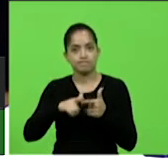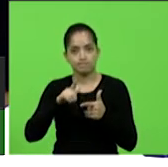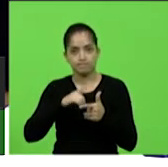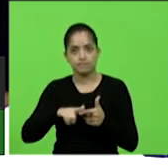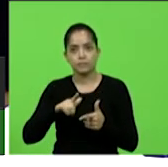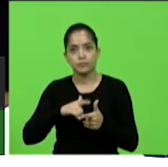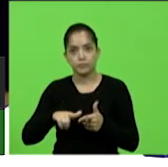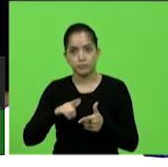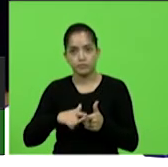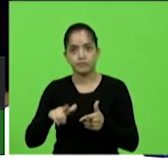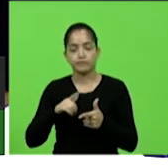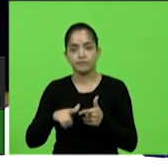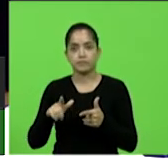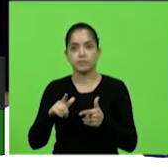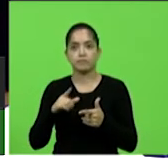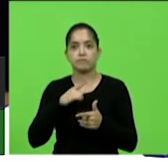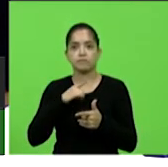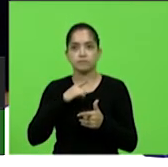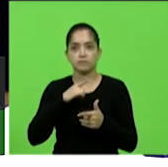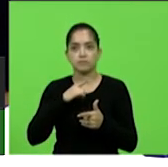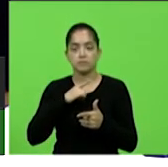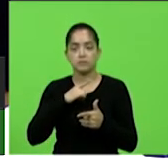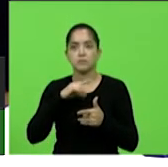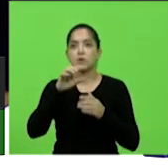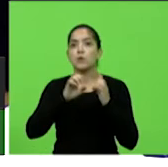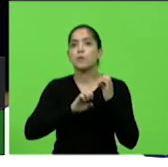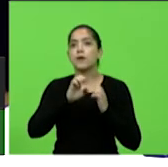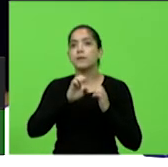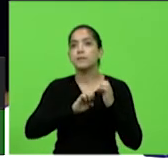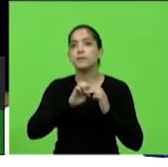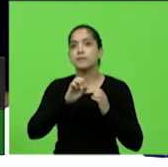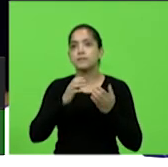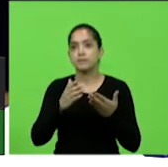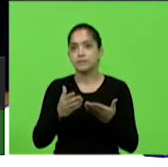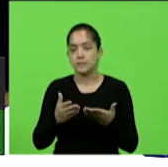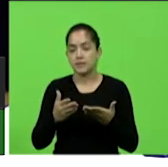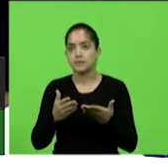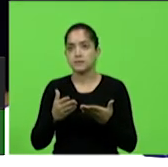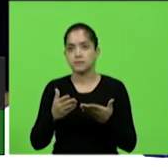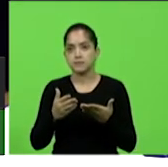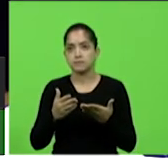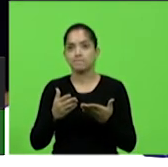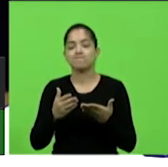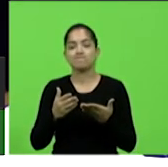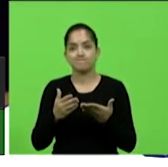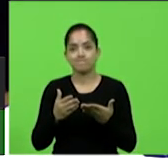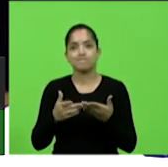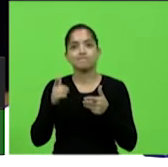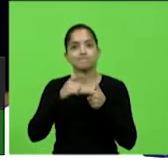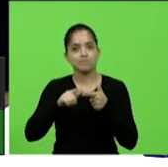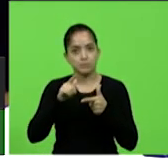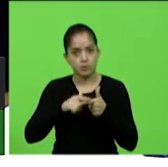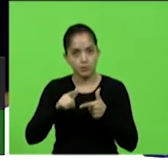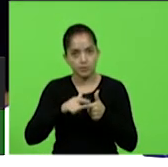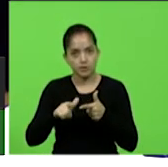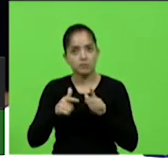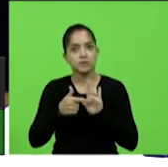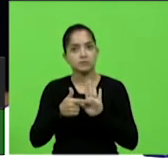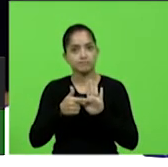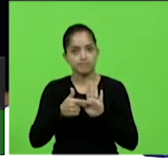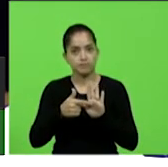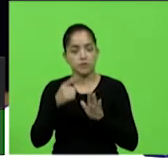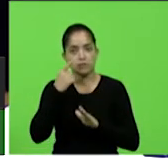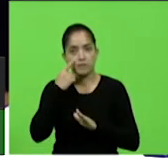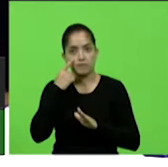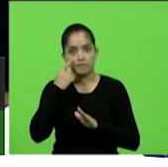catarinenses. Uma empresa que tem deixado Santa Catarina em apuros. Vou mostrar para vocês a imagem 1, por